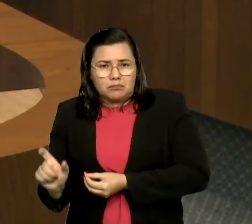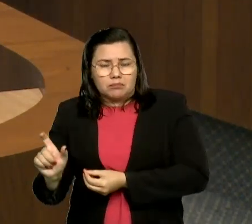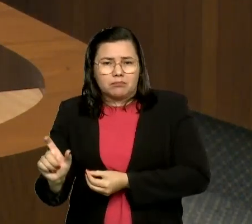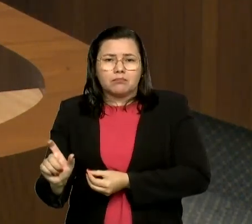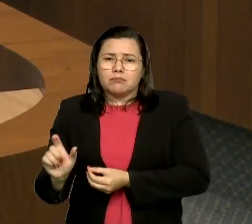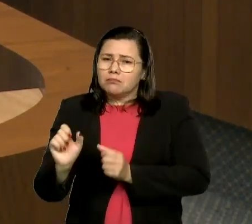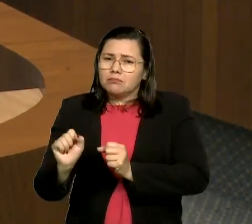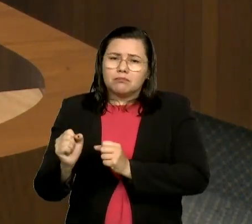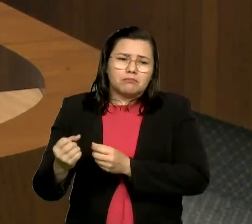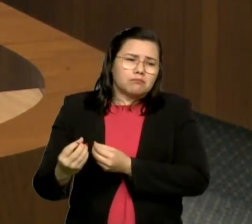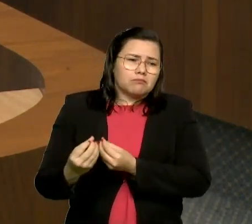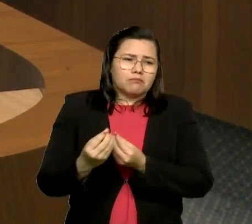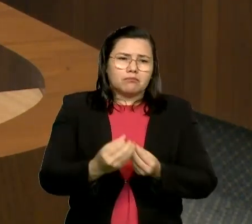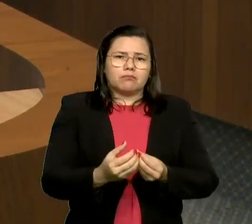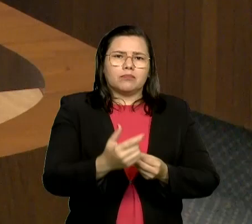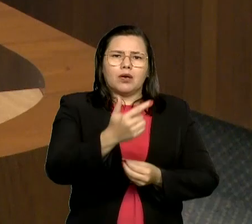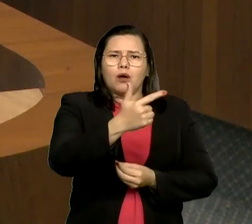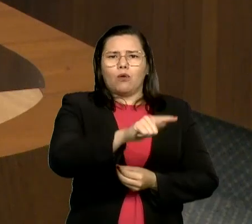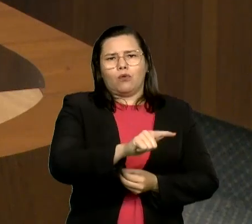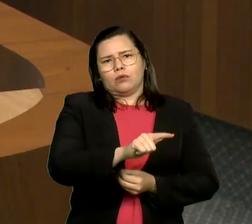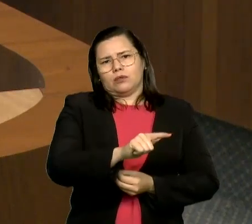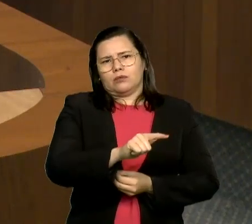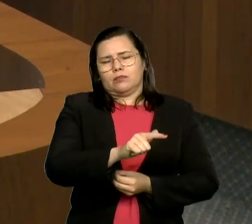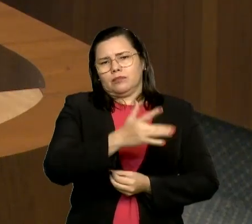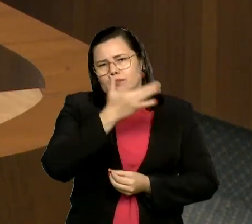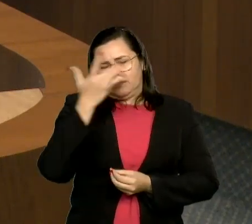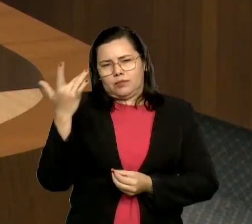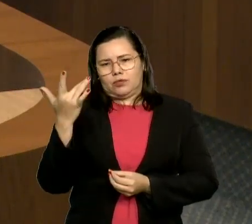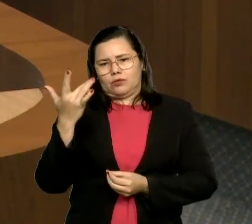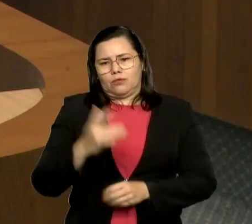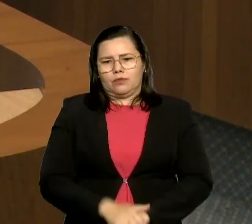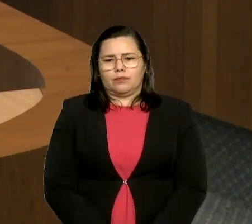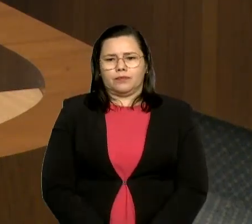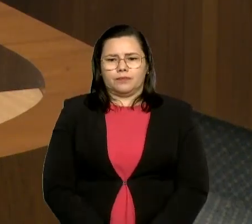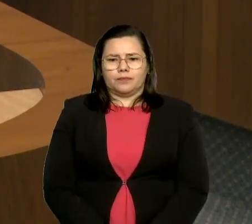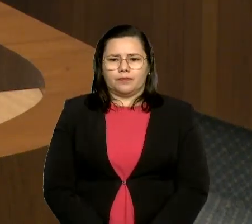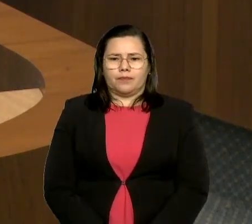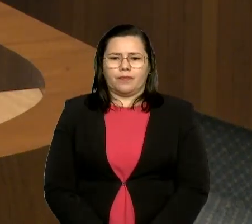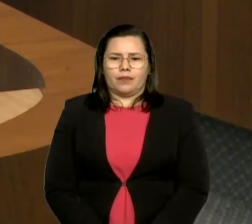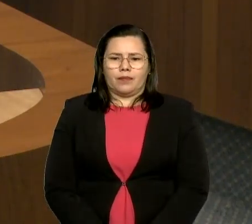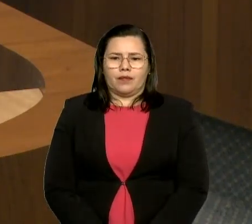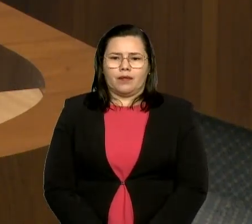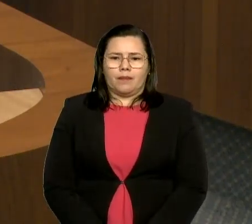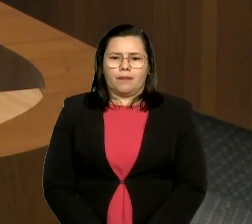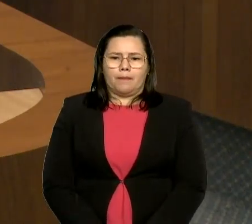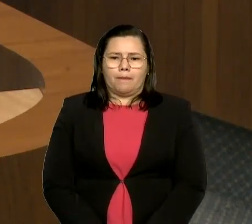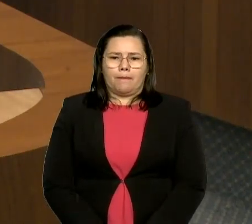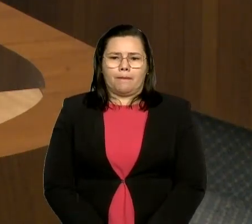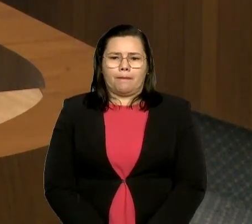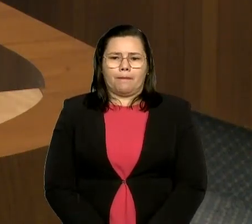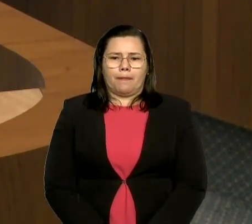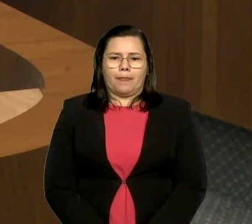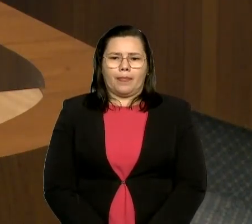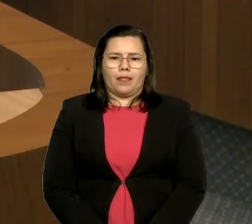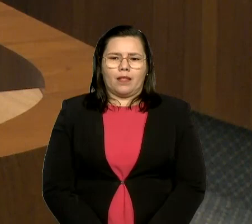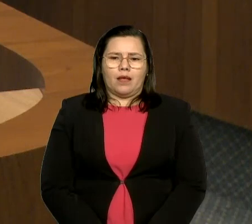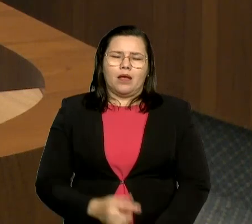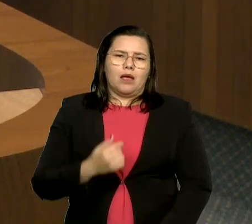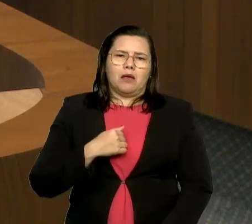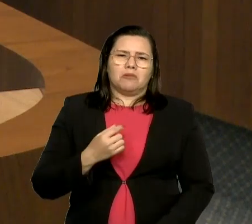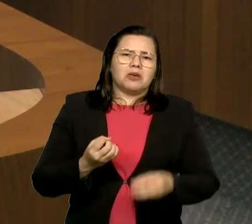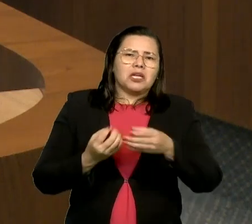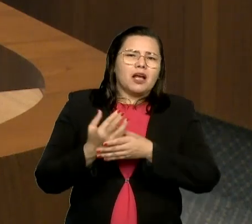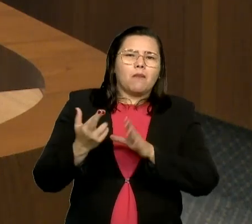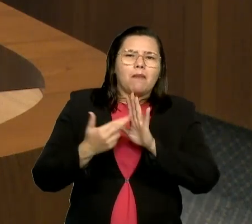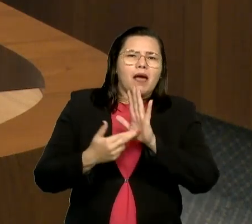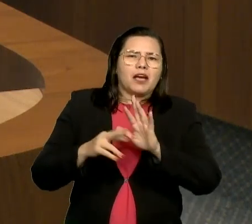Conclua, deputado. Se vale para o meu amigo, para o meu aliado, para quem eu quero fazer, eu não posso criar uma regra